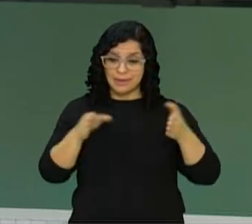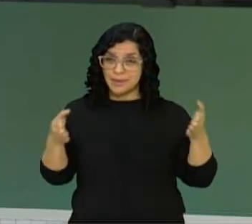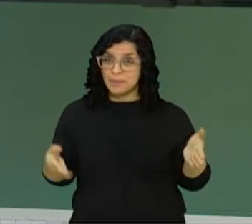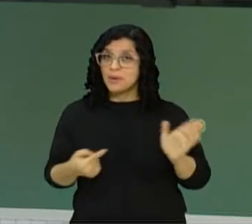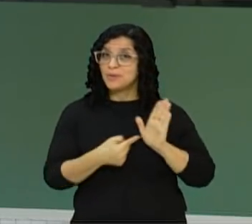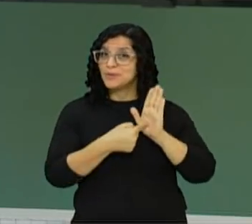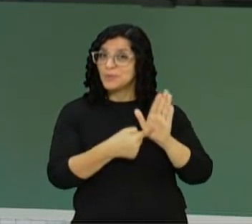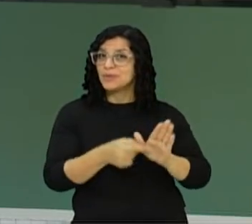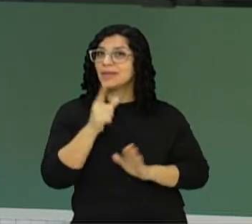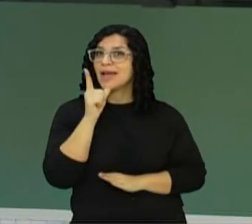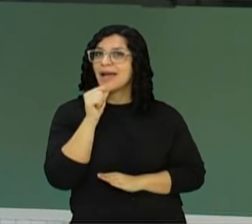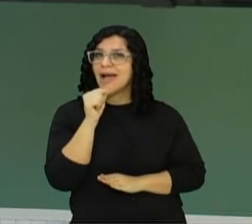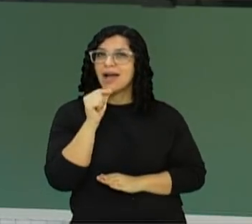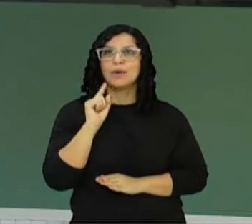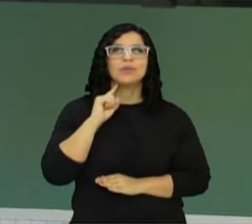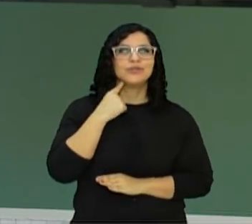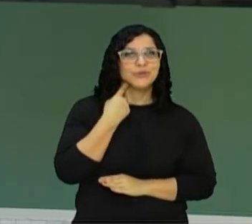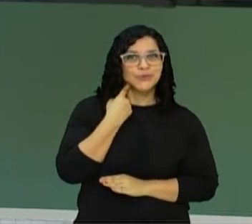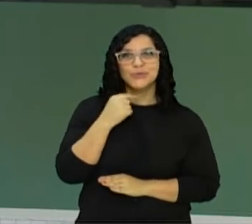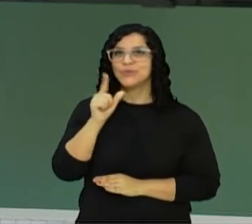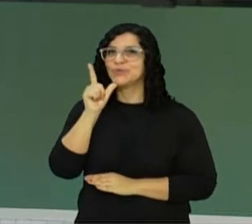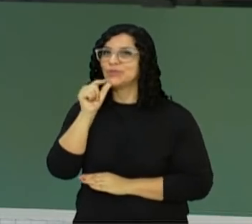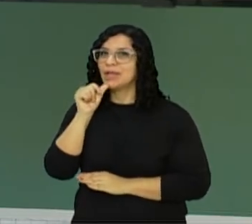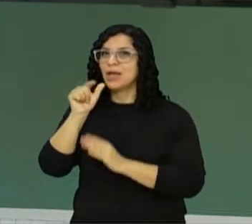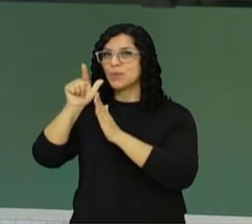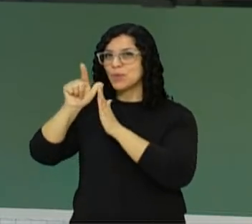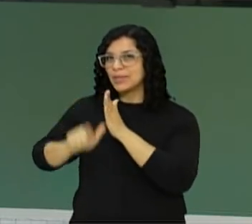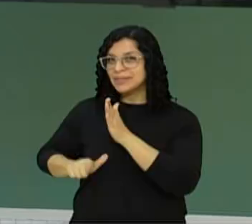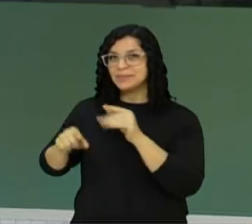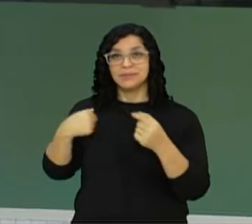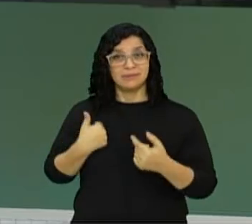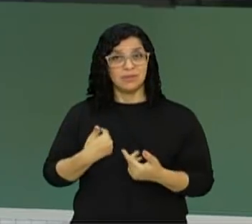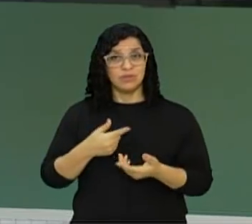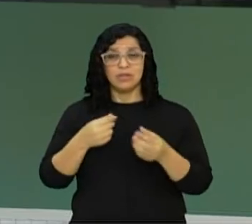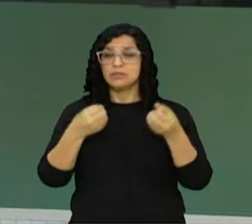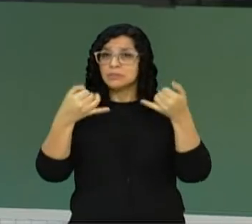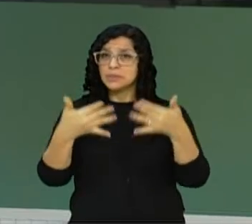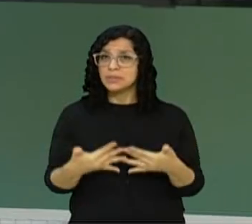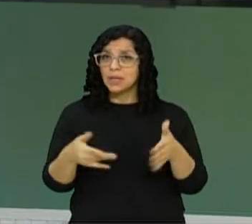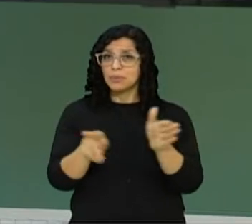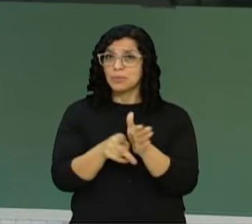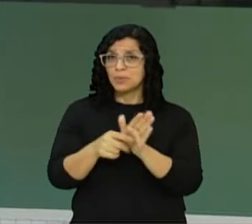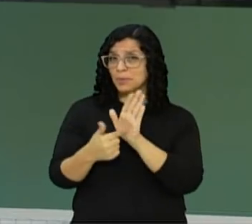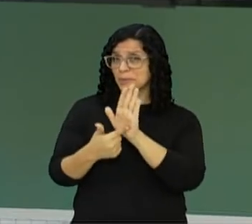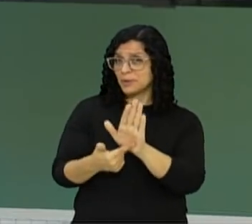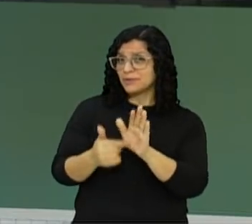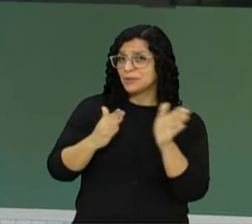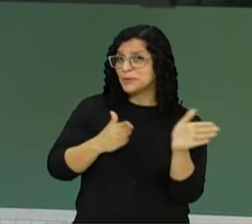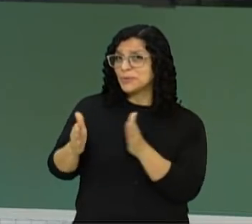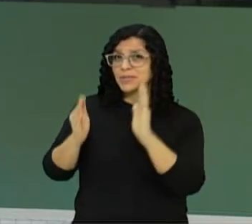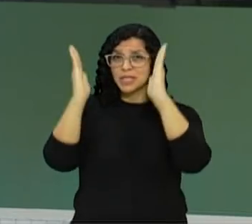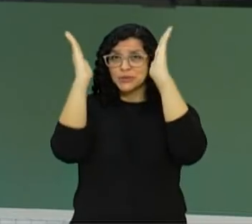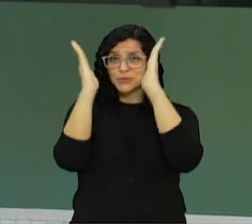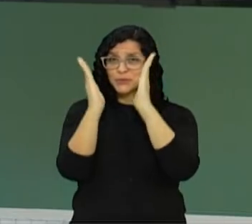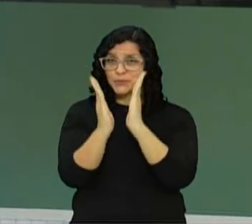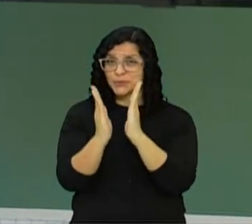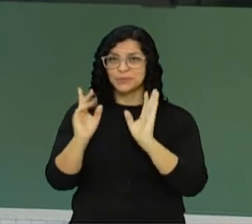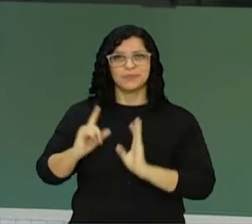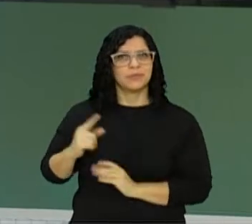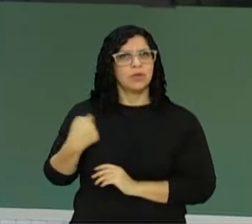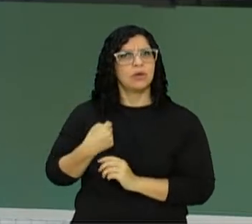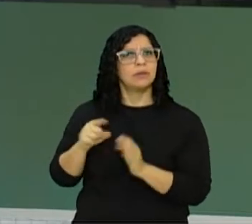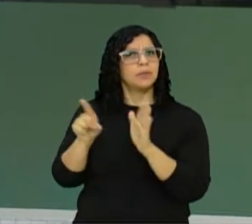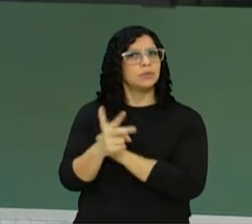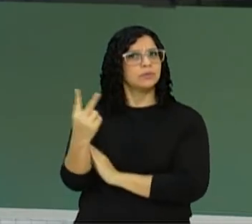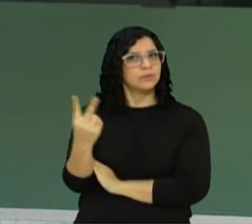bancada quando eu mostrei a coloração da água que eu coloquei no início e que eu coletei no final do nosso processo de filtragem. Vamos para a pergunta